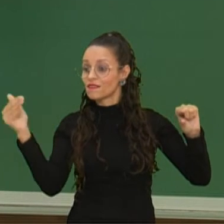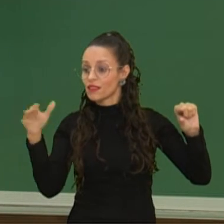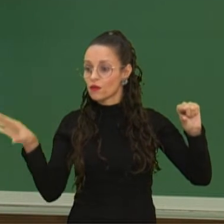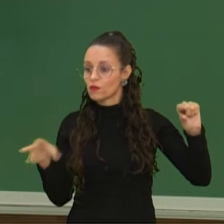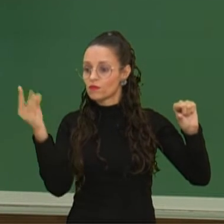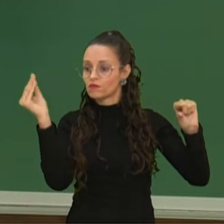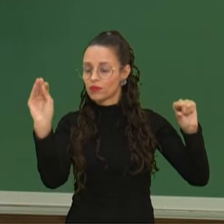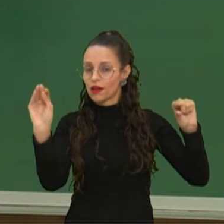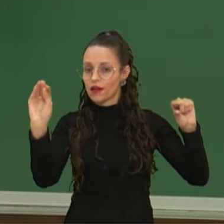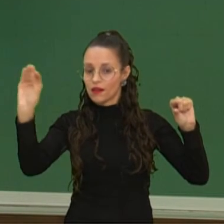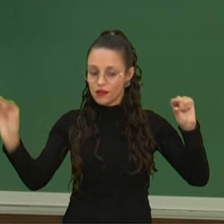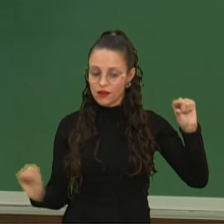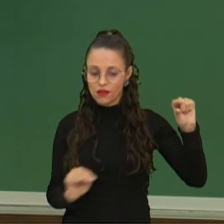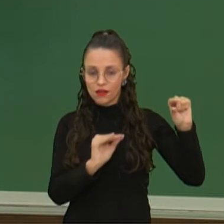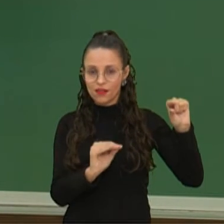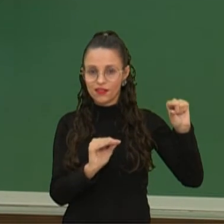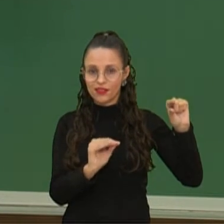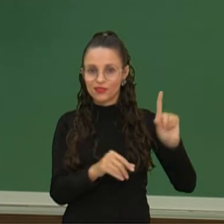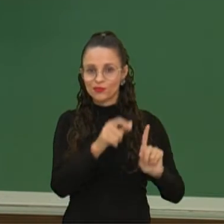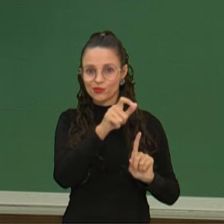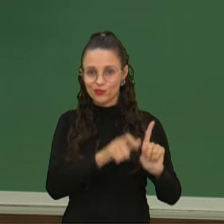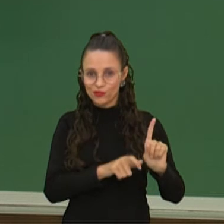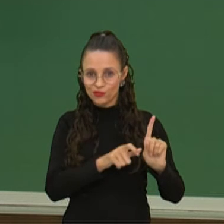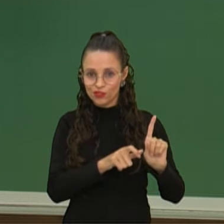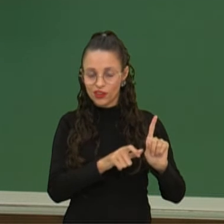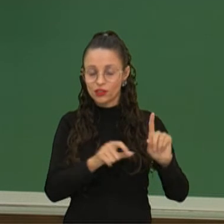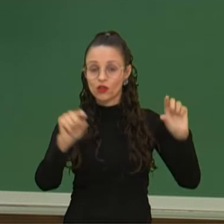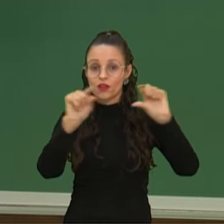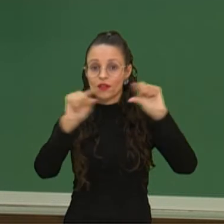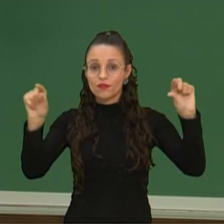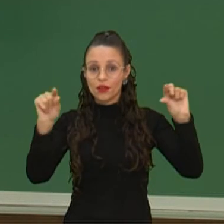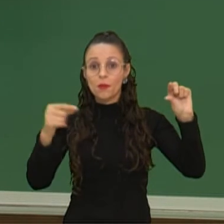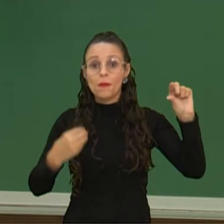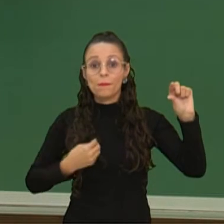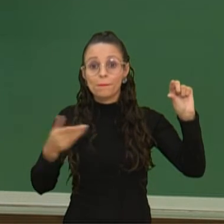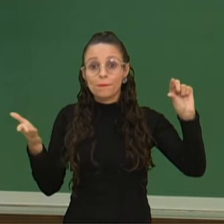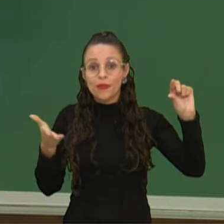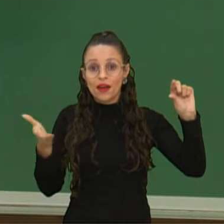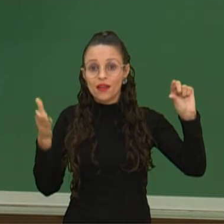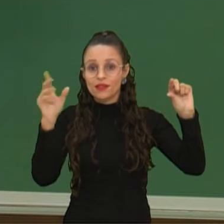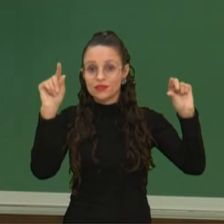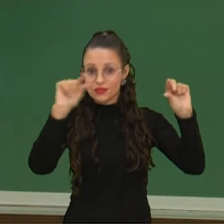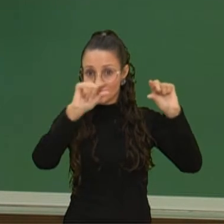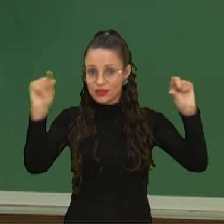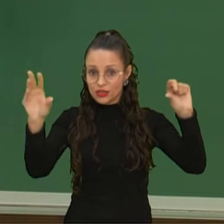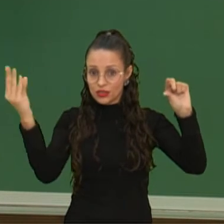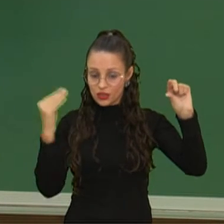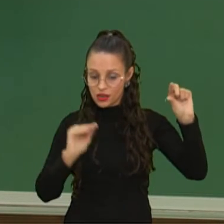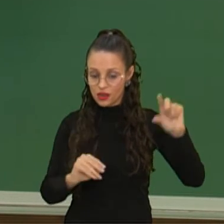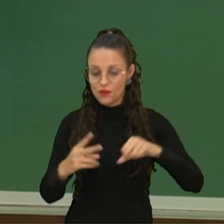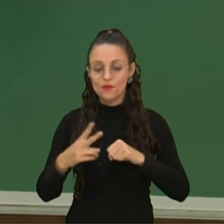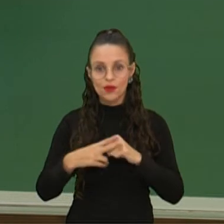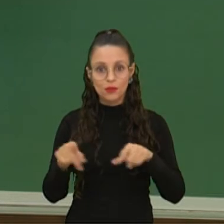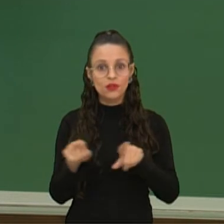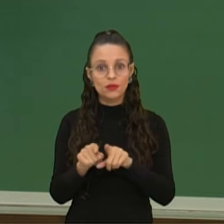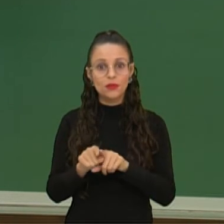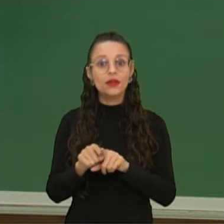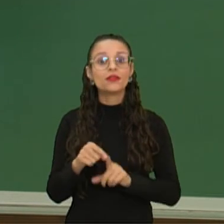internet. O verbo uses, ele está no presente. Por isso que o verbo to be tem que estar no